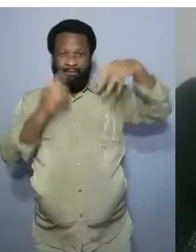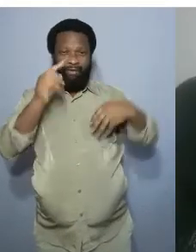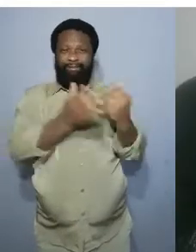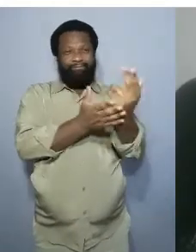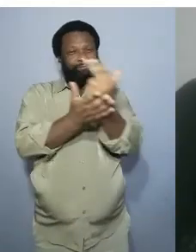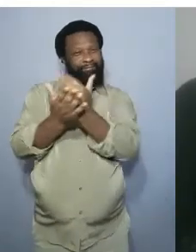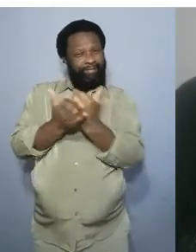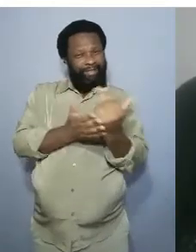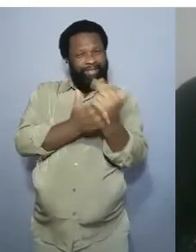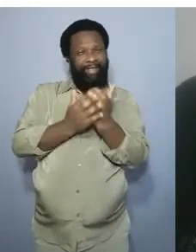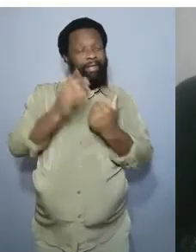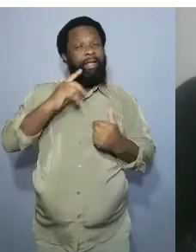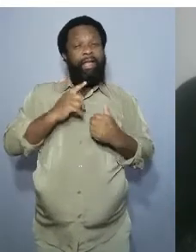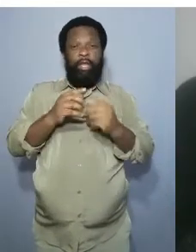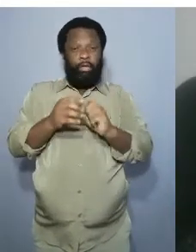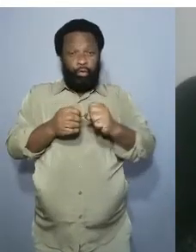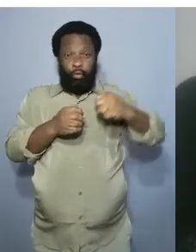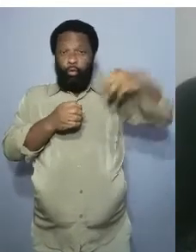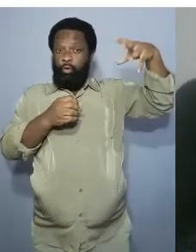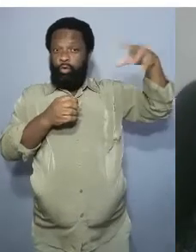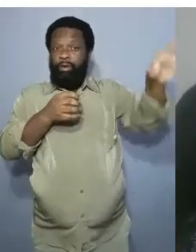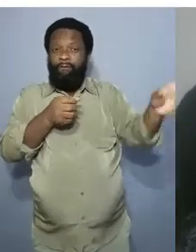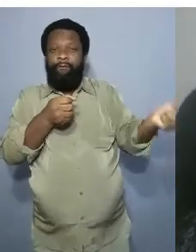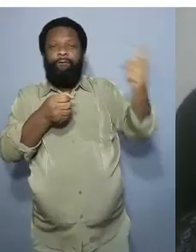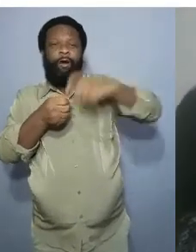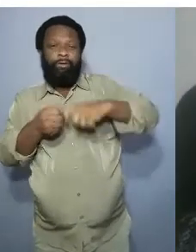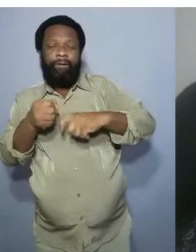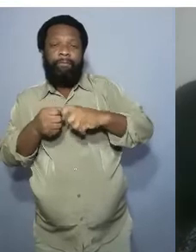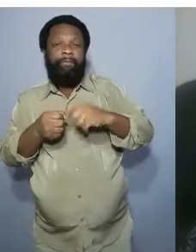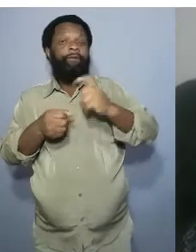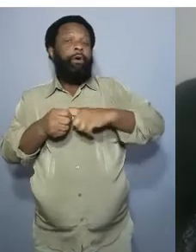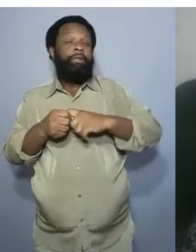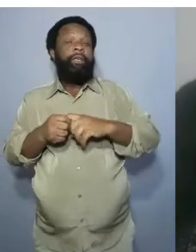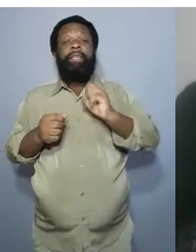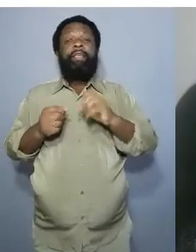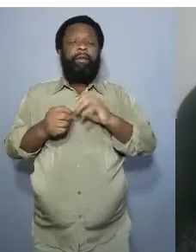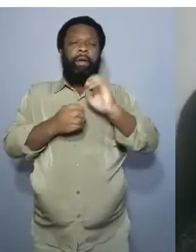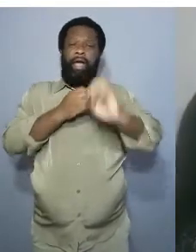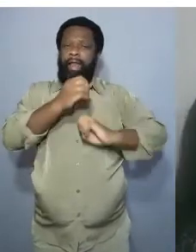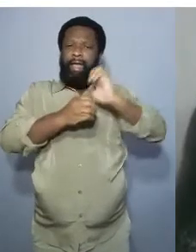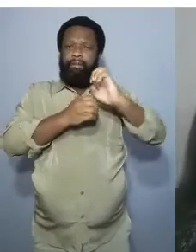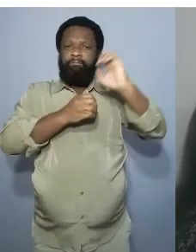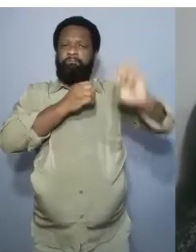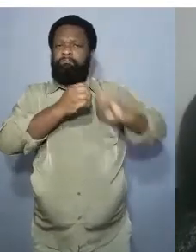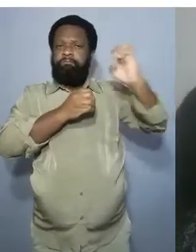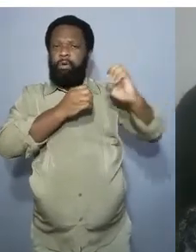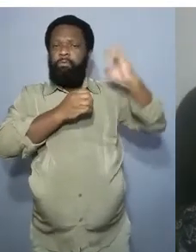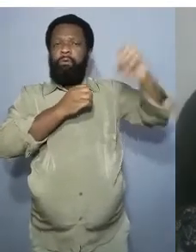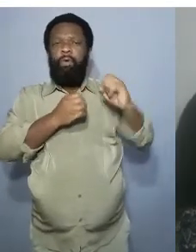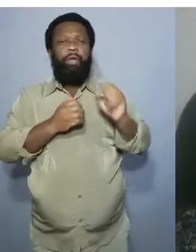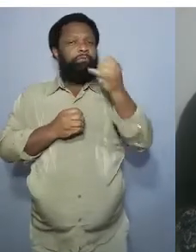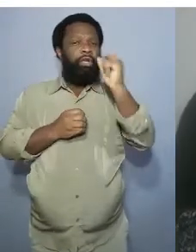luz, uma saída de luz do átomo, ele volta para esse estado, pessoal. Quando os elétrons estão distribuídos